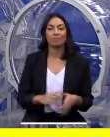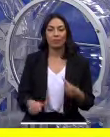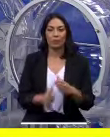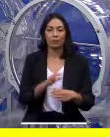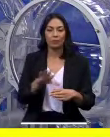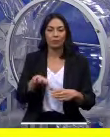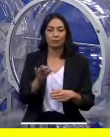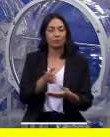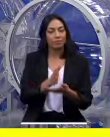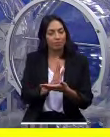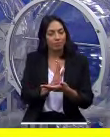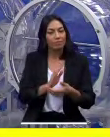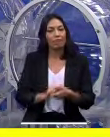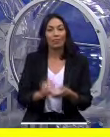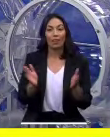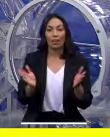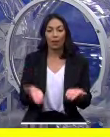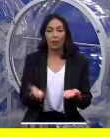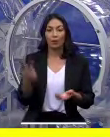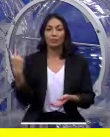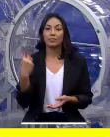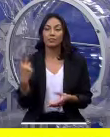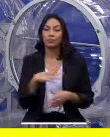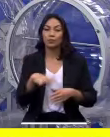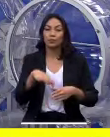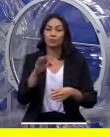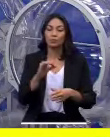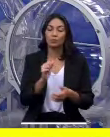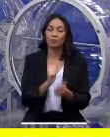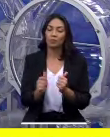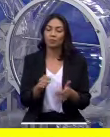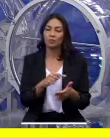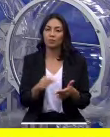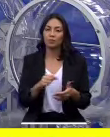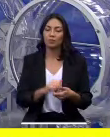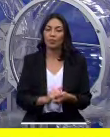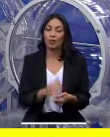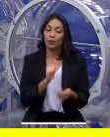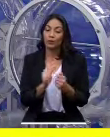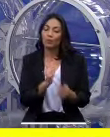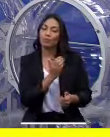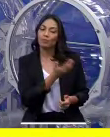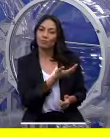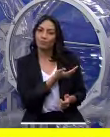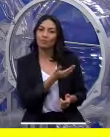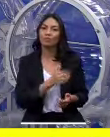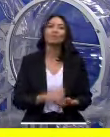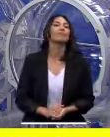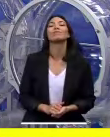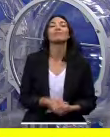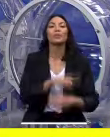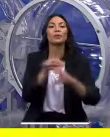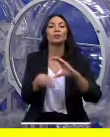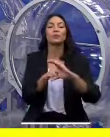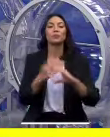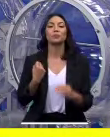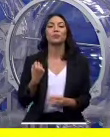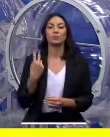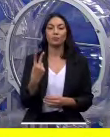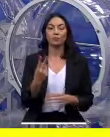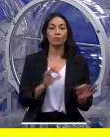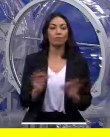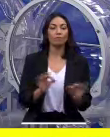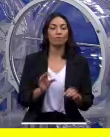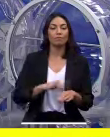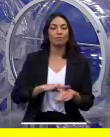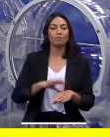do sorteio realizada. Agora vamos à segunda etapa do sorteio da Time Mania, o sorteio do time do coração. O nosso globo número 2 está